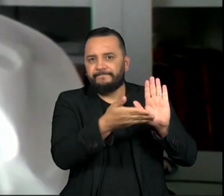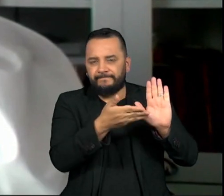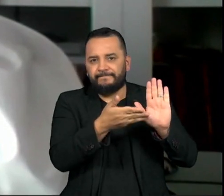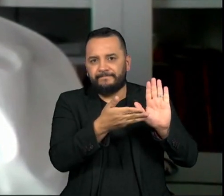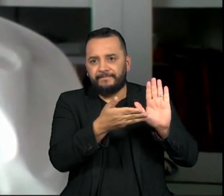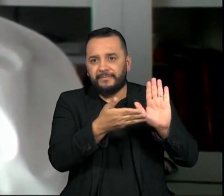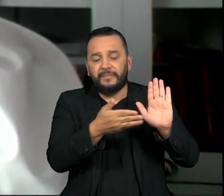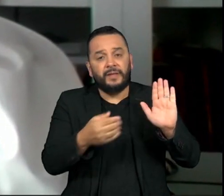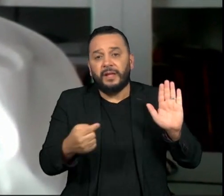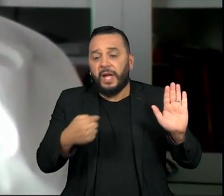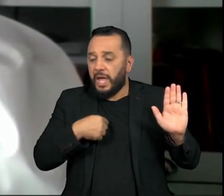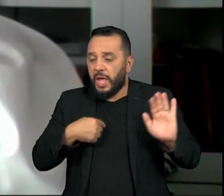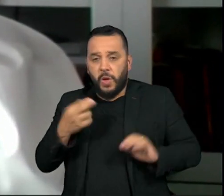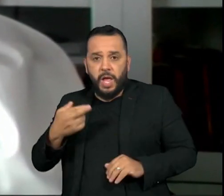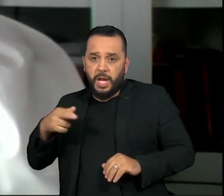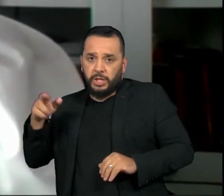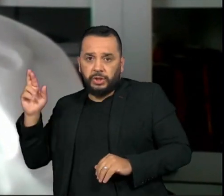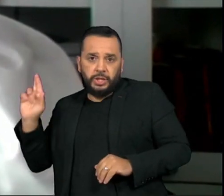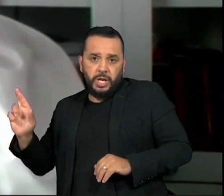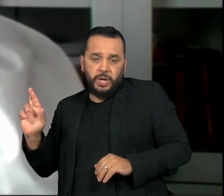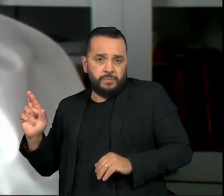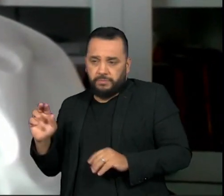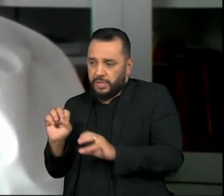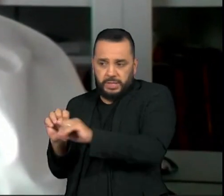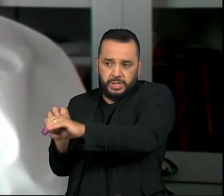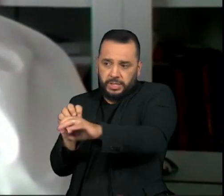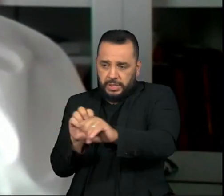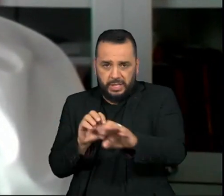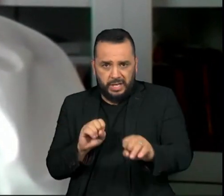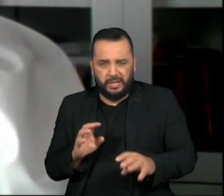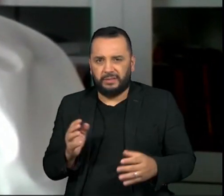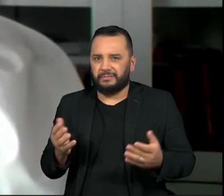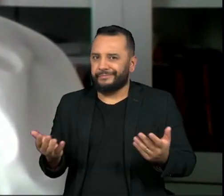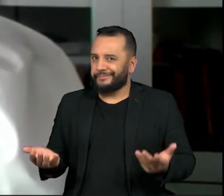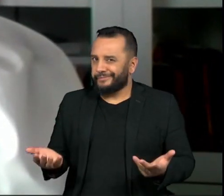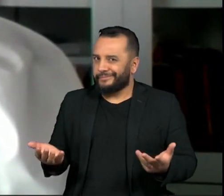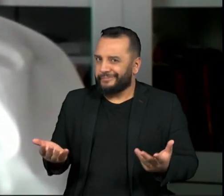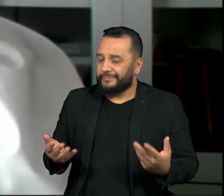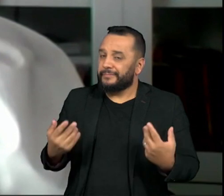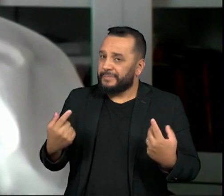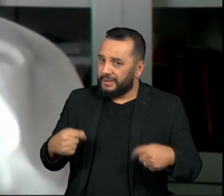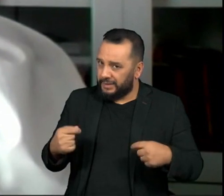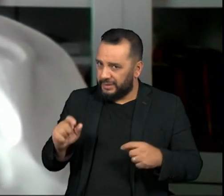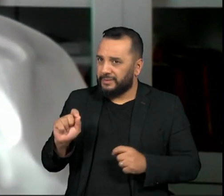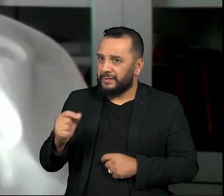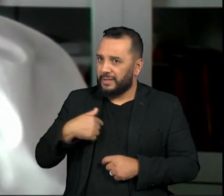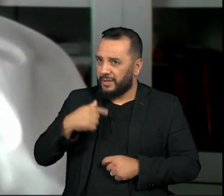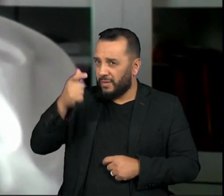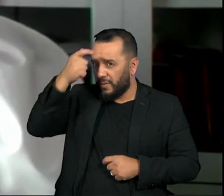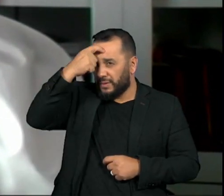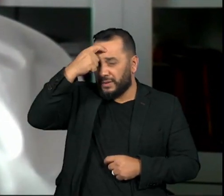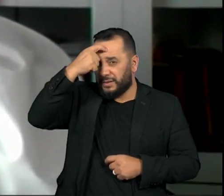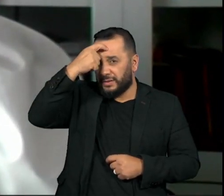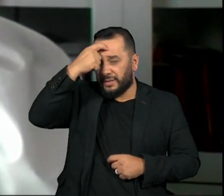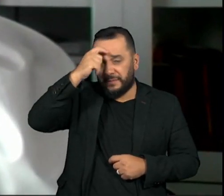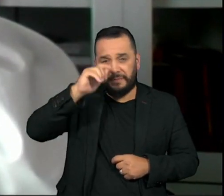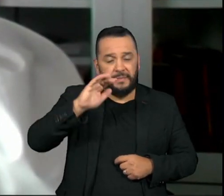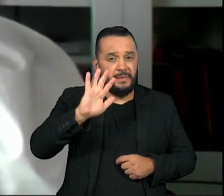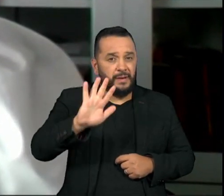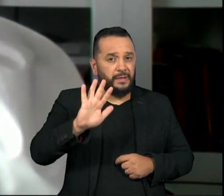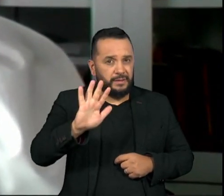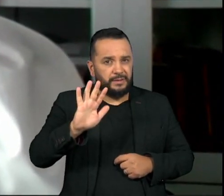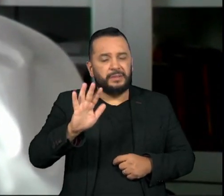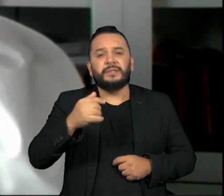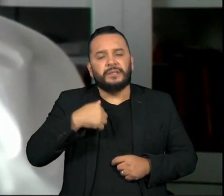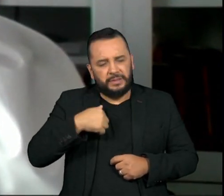está cumprindo a sua religião. Existe, sim, o direito à objeção de consciência, né? Mas essa objeção de